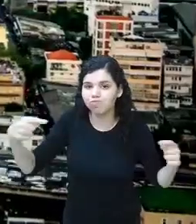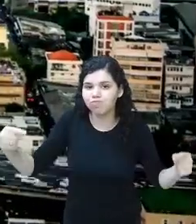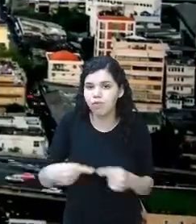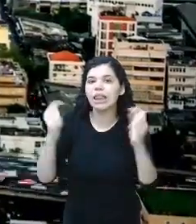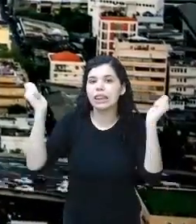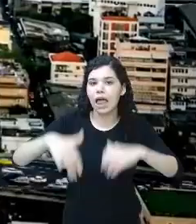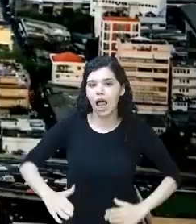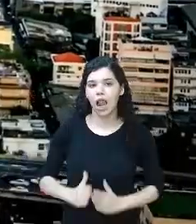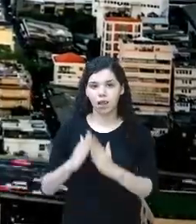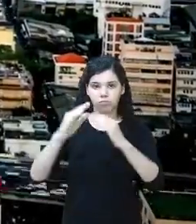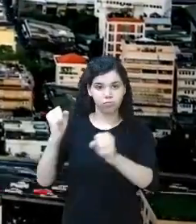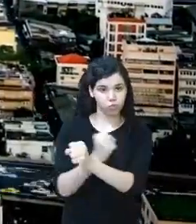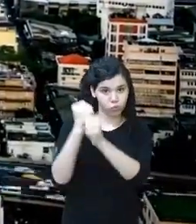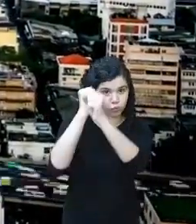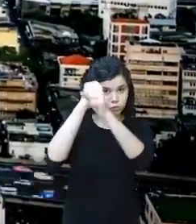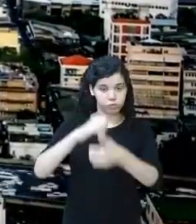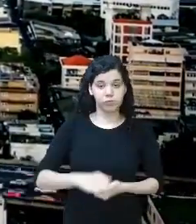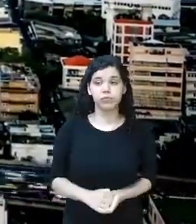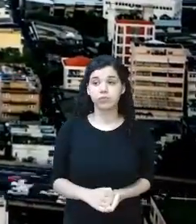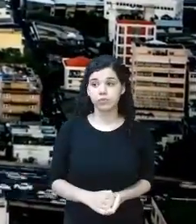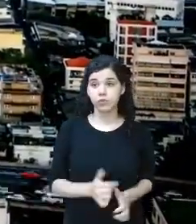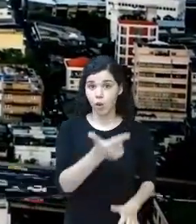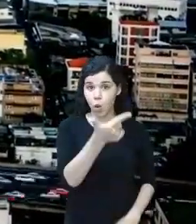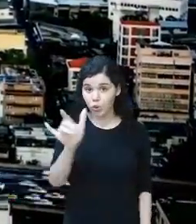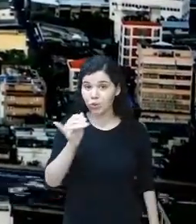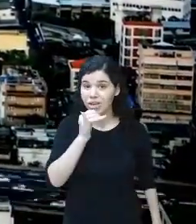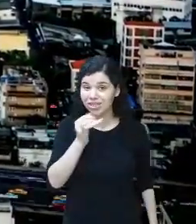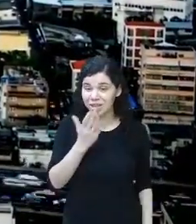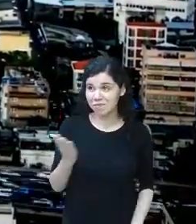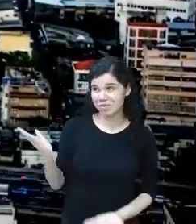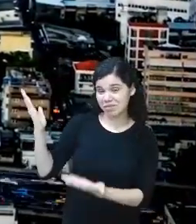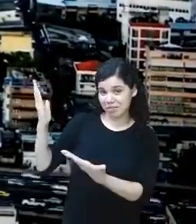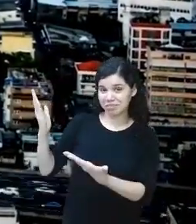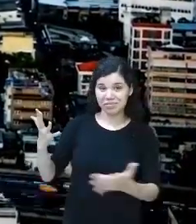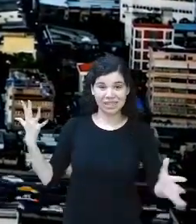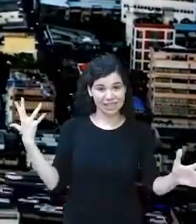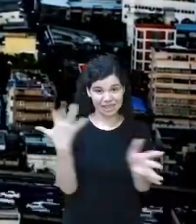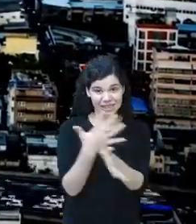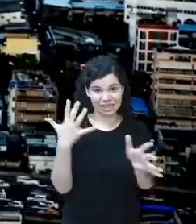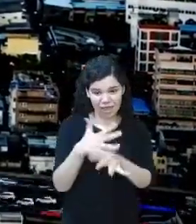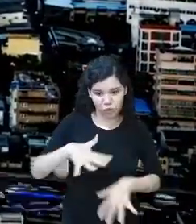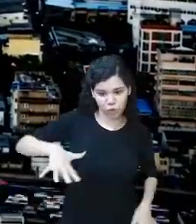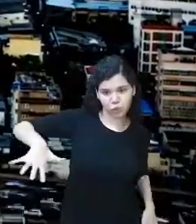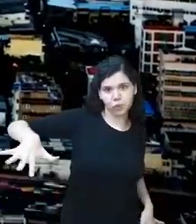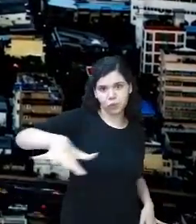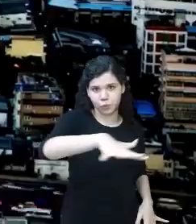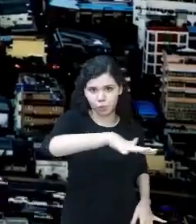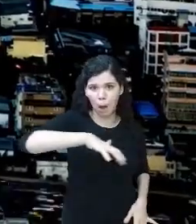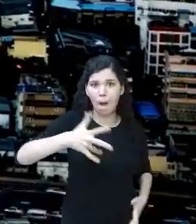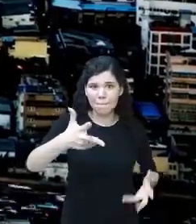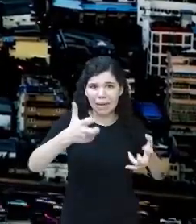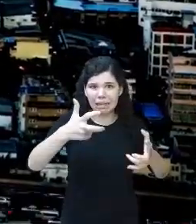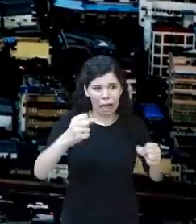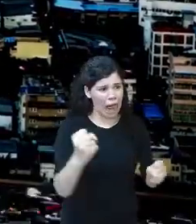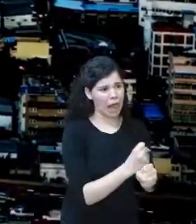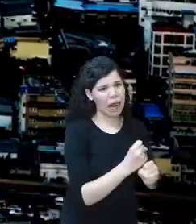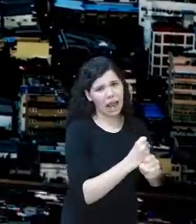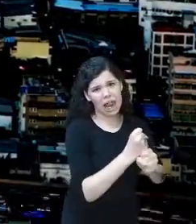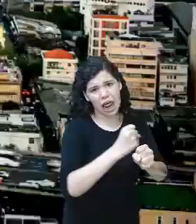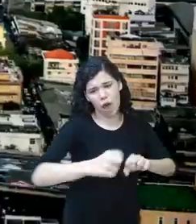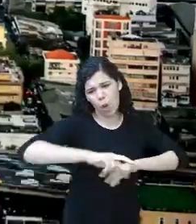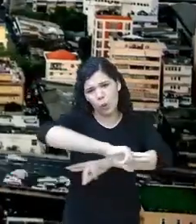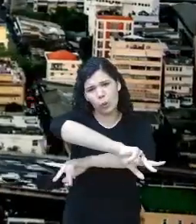adequado. Aqui, ó, um exemplo claro de urbanização e vejam quantas construções.